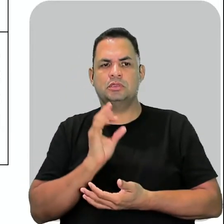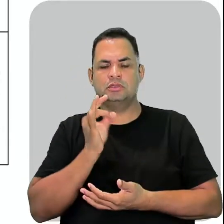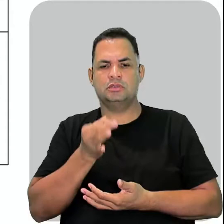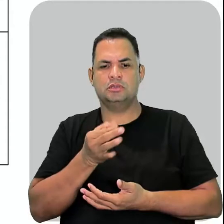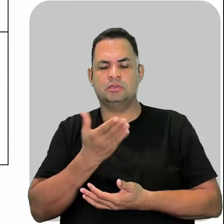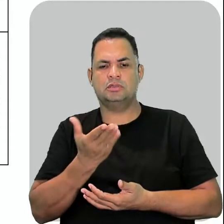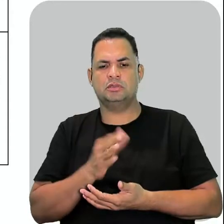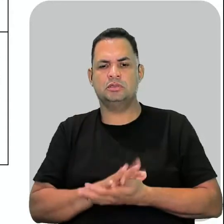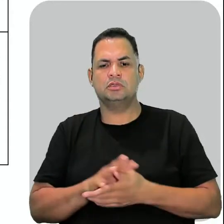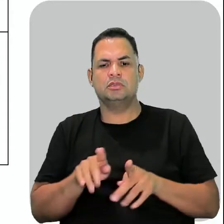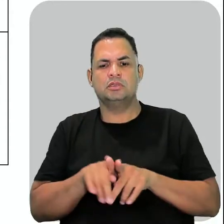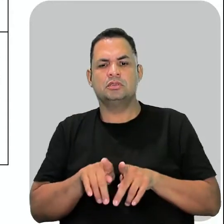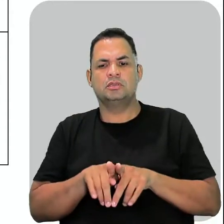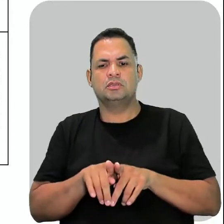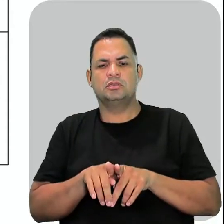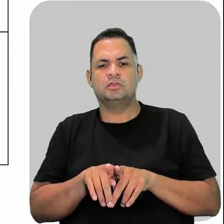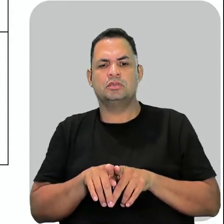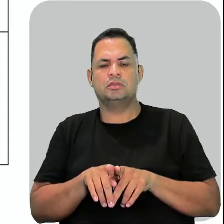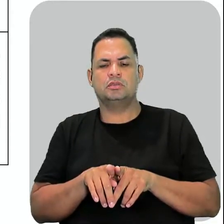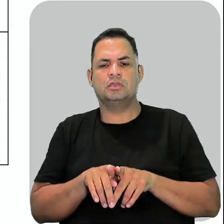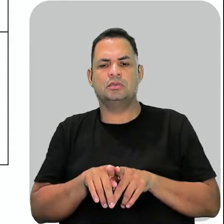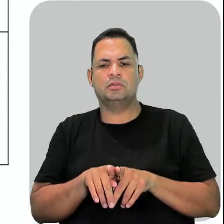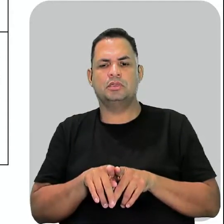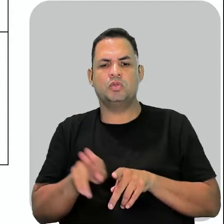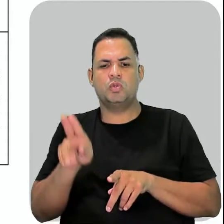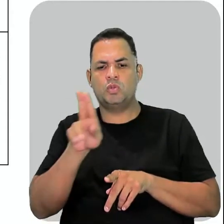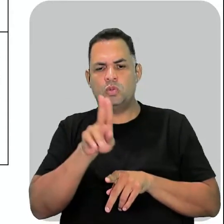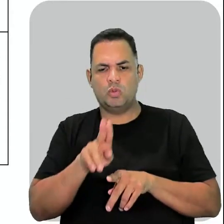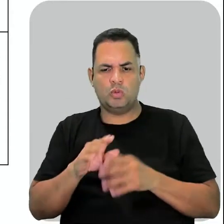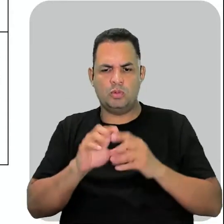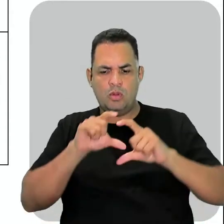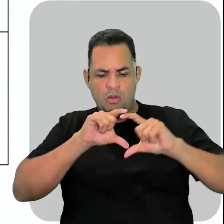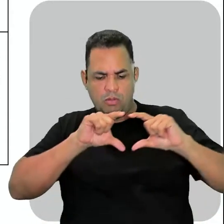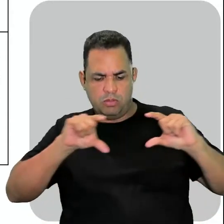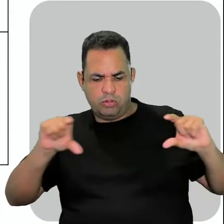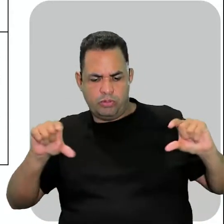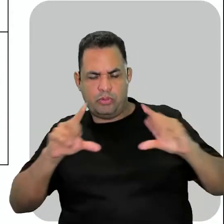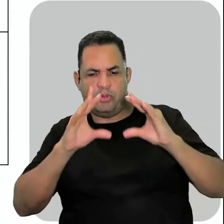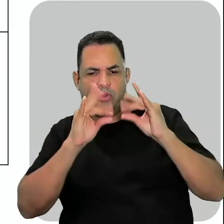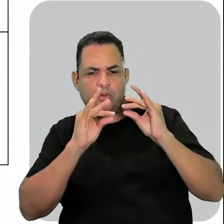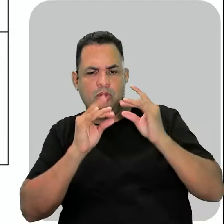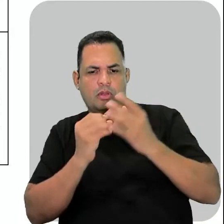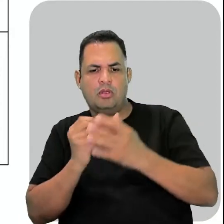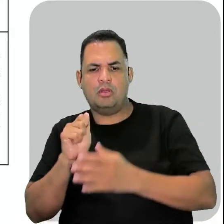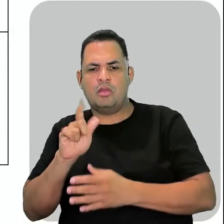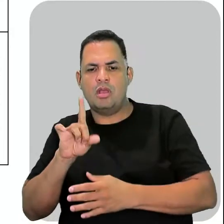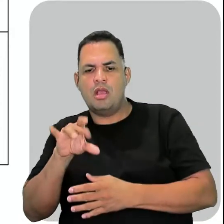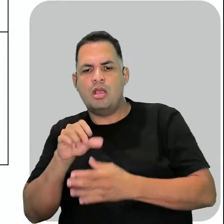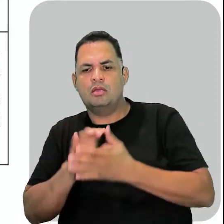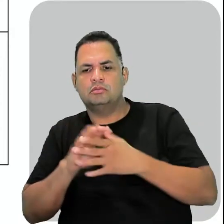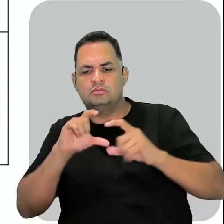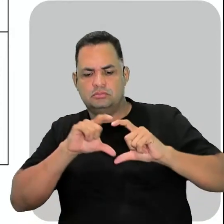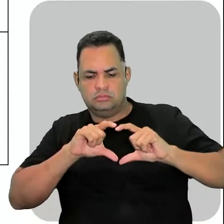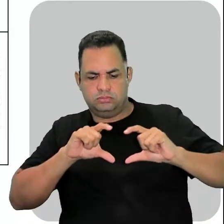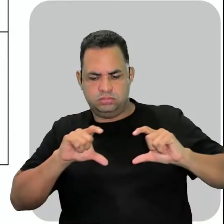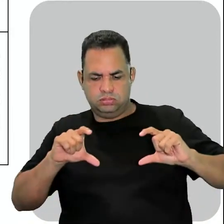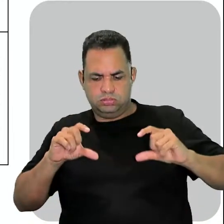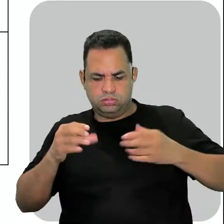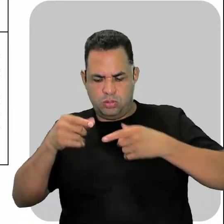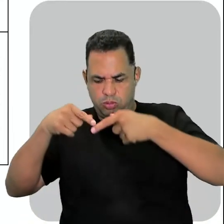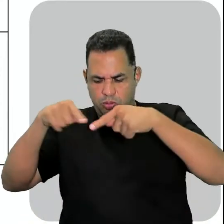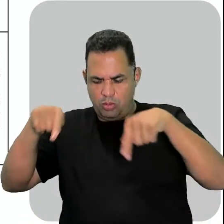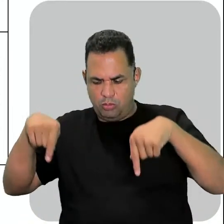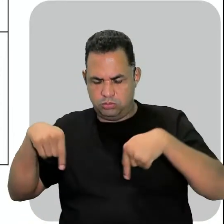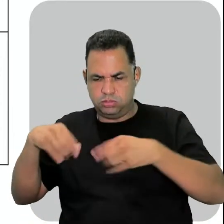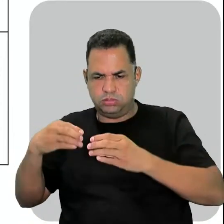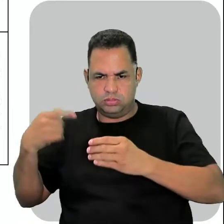ele. Ele também é usado em tubos de líquidos e de gás, em tanques de combustíveis para